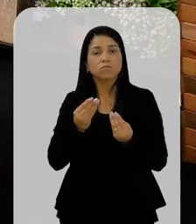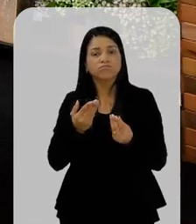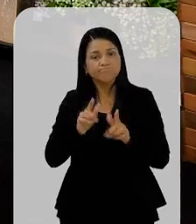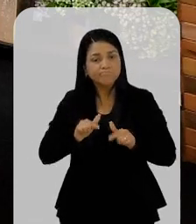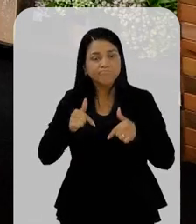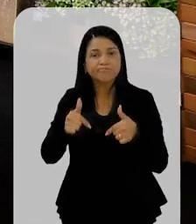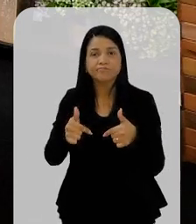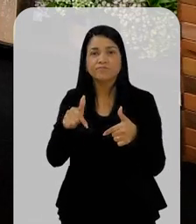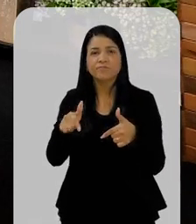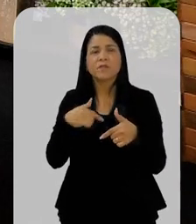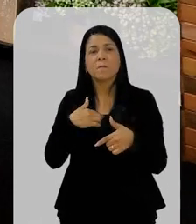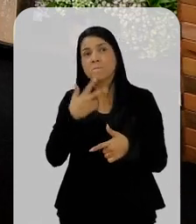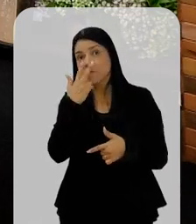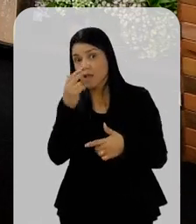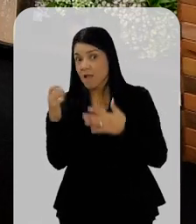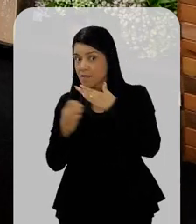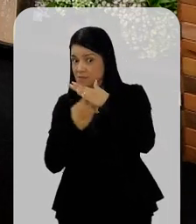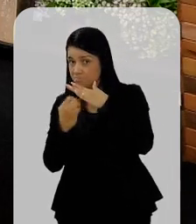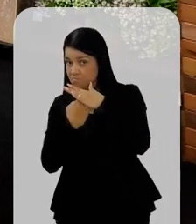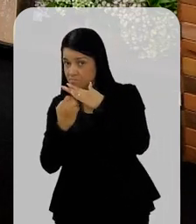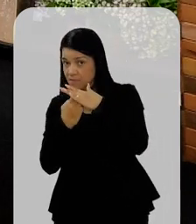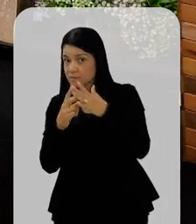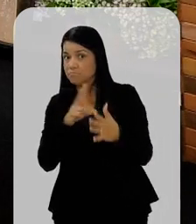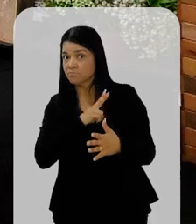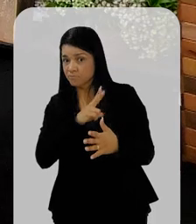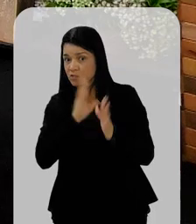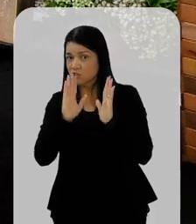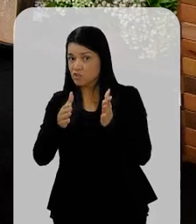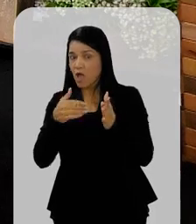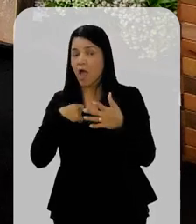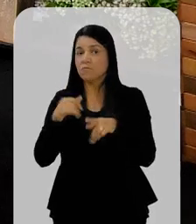princípio, parece que o mundo corporativo já enxergou isso, a gente já tem um monte de